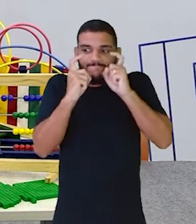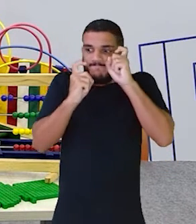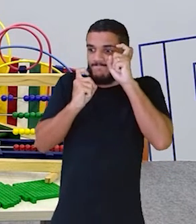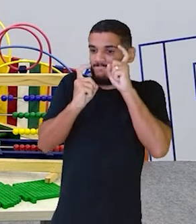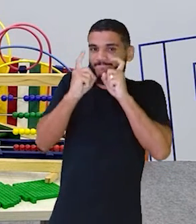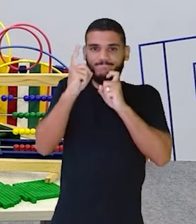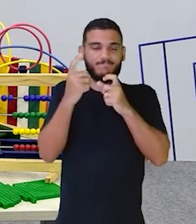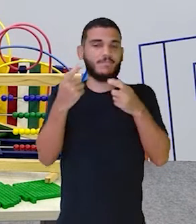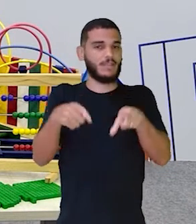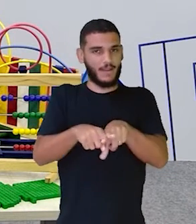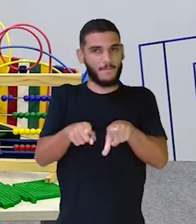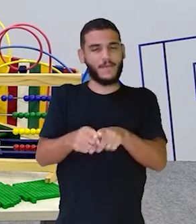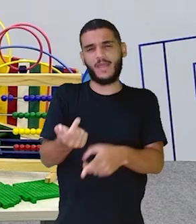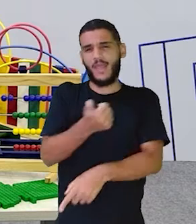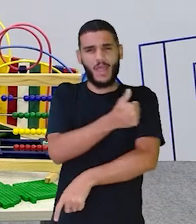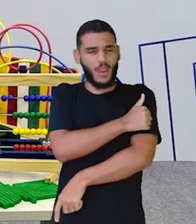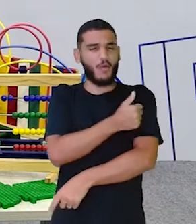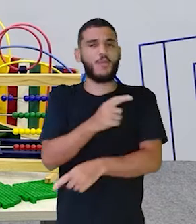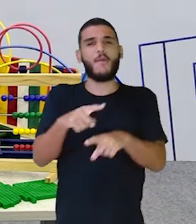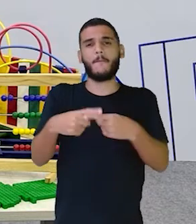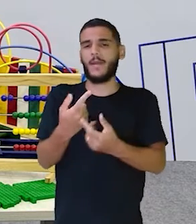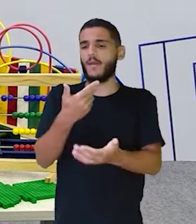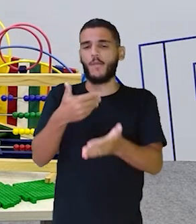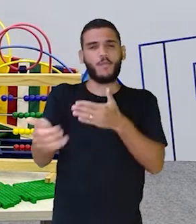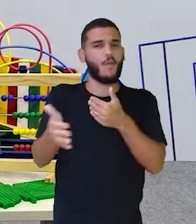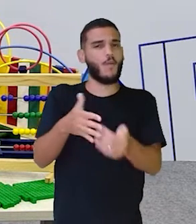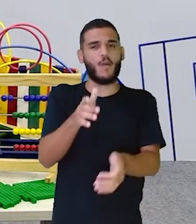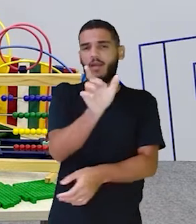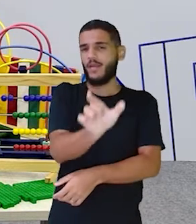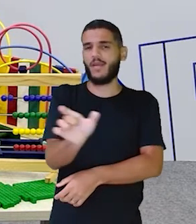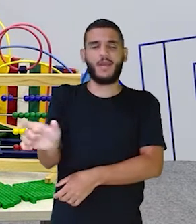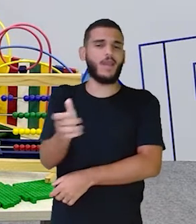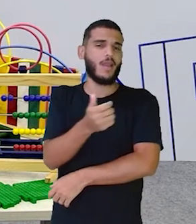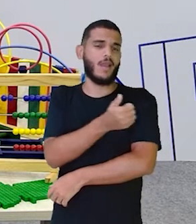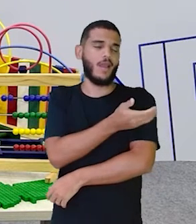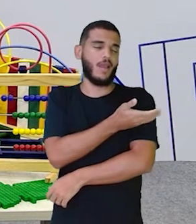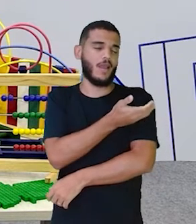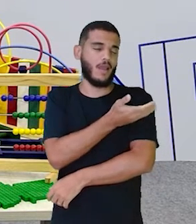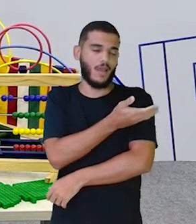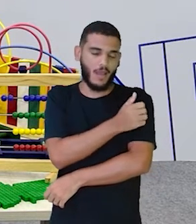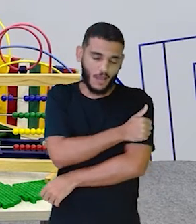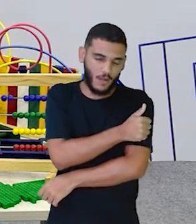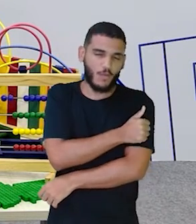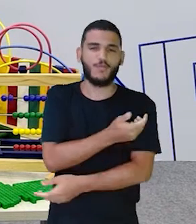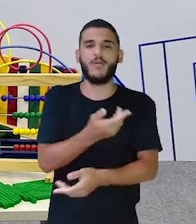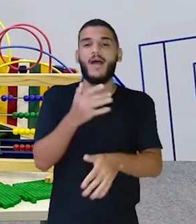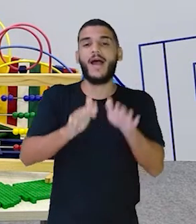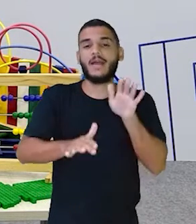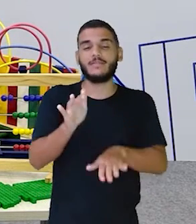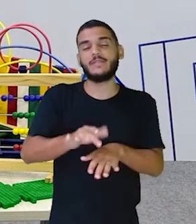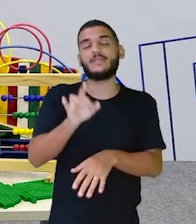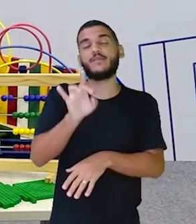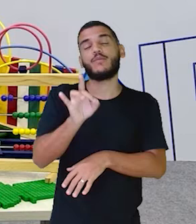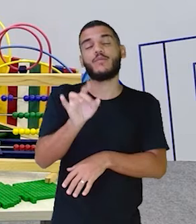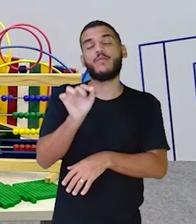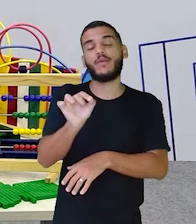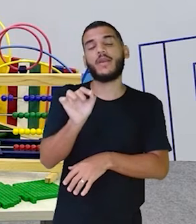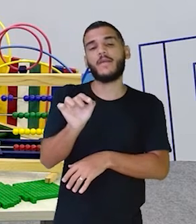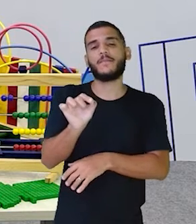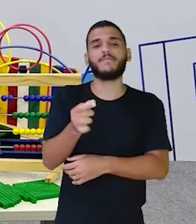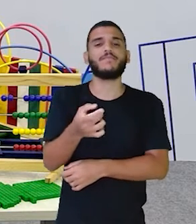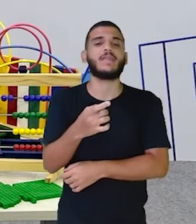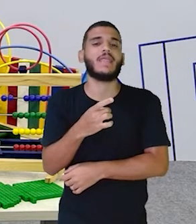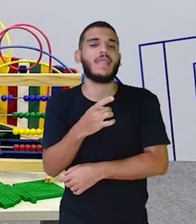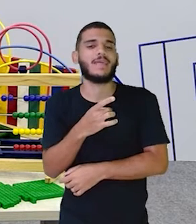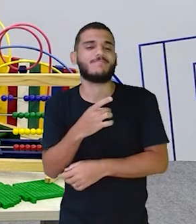Não só esse estudante, mas como todos os outros. Às vezes a timidez não deixa que ele se explique. Aí